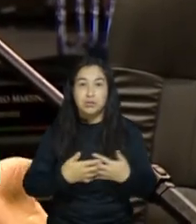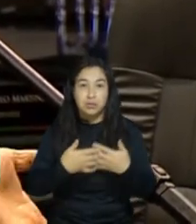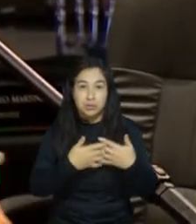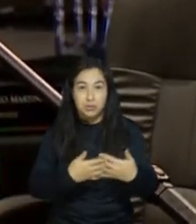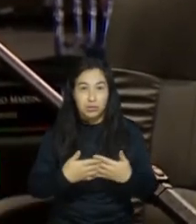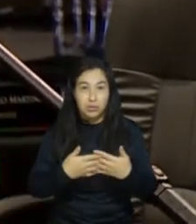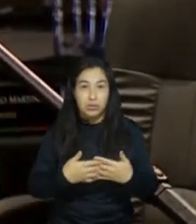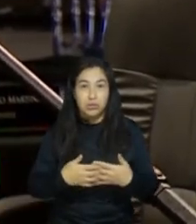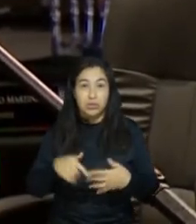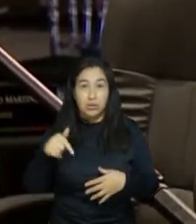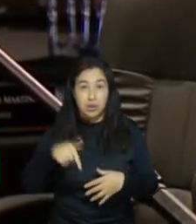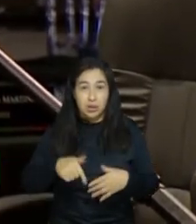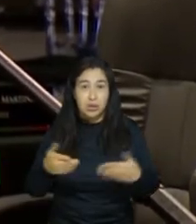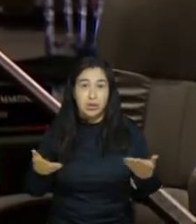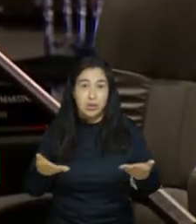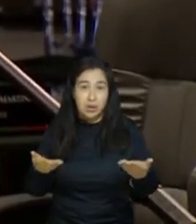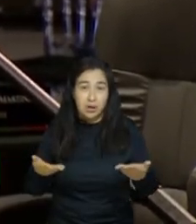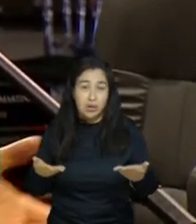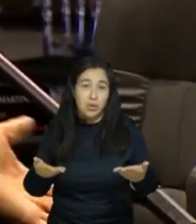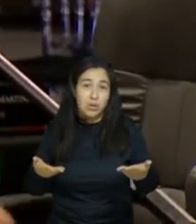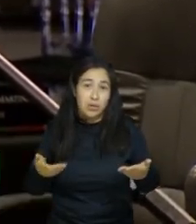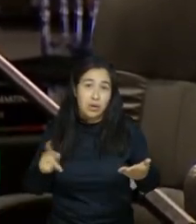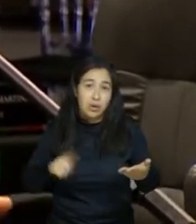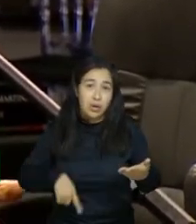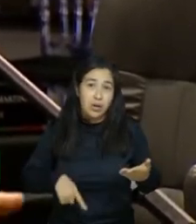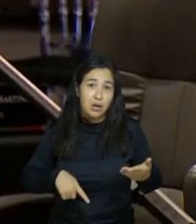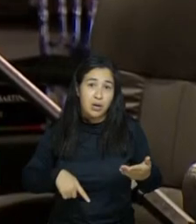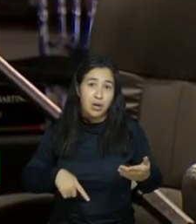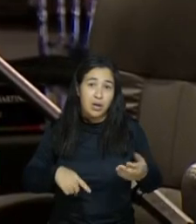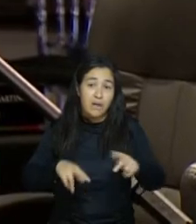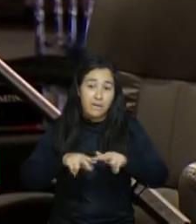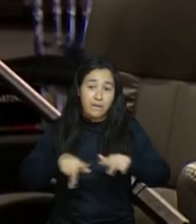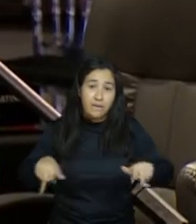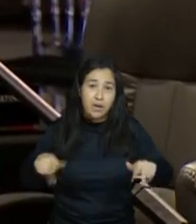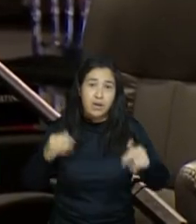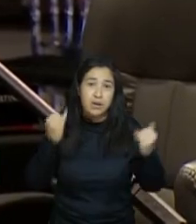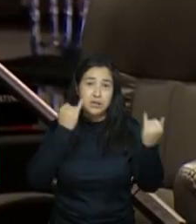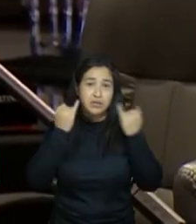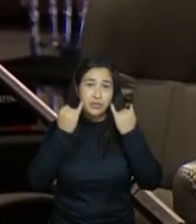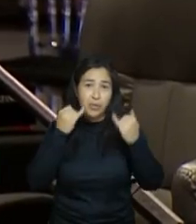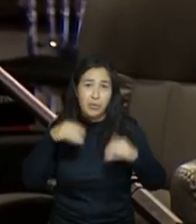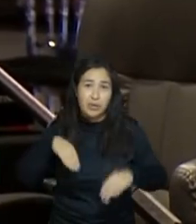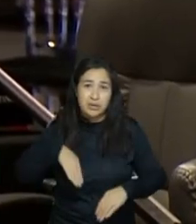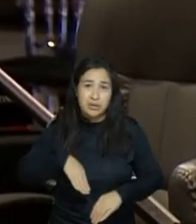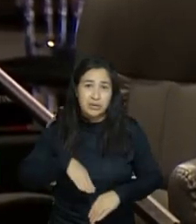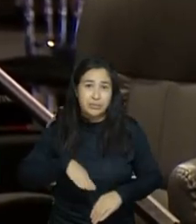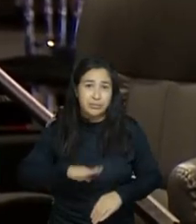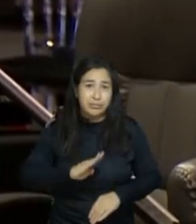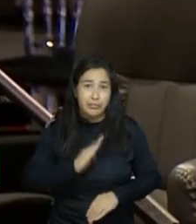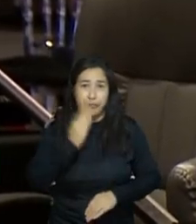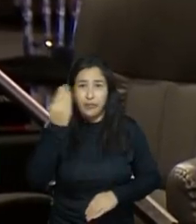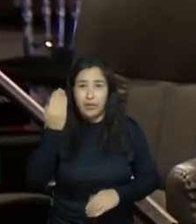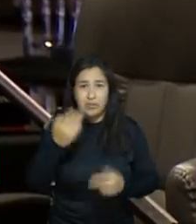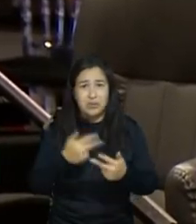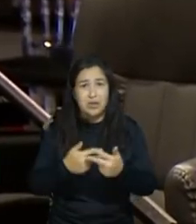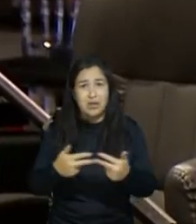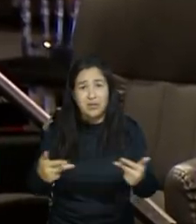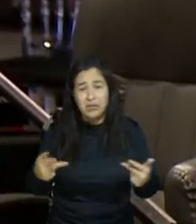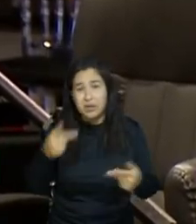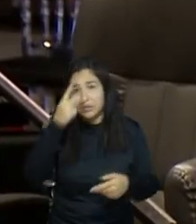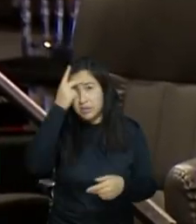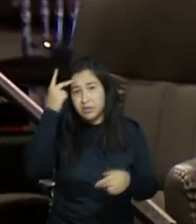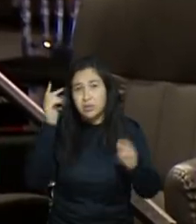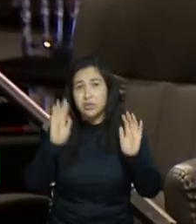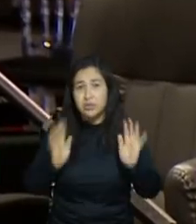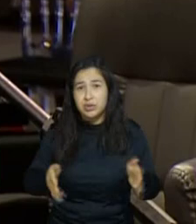vivemos, infelizmente, momentos de fake news um atrás do outro, né? Então, tem centenas de esclarecimentos já dizendo